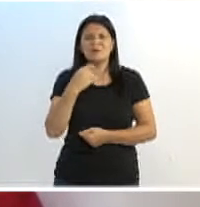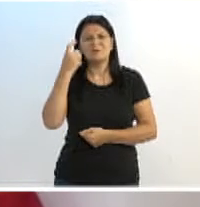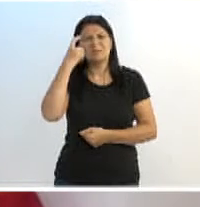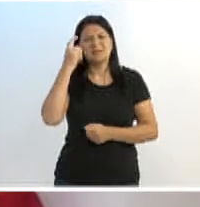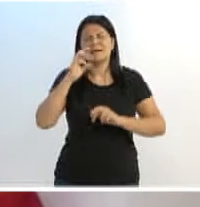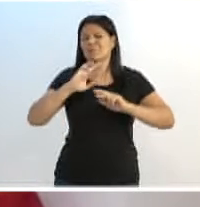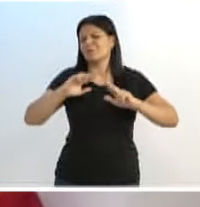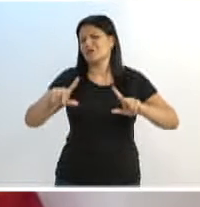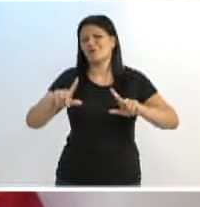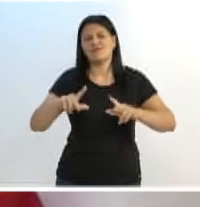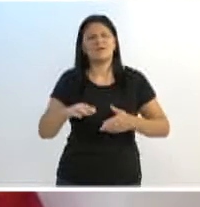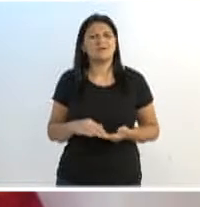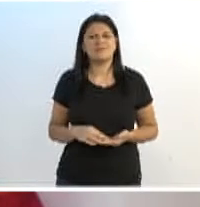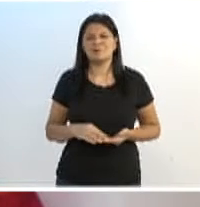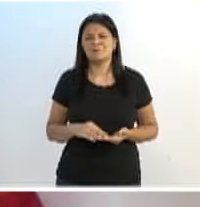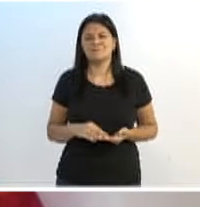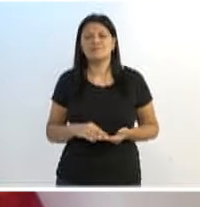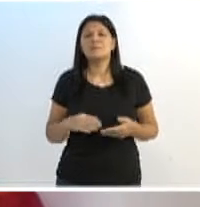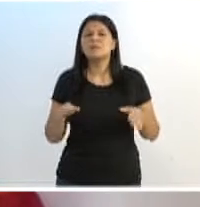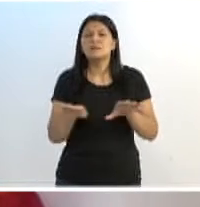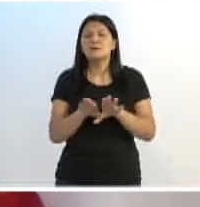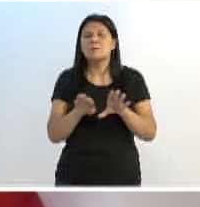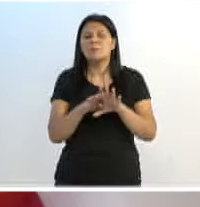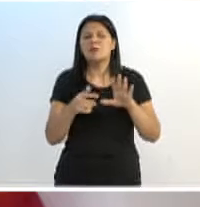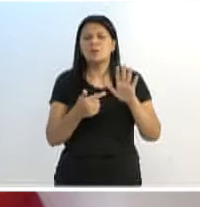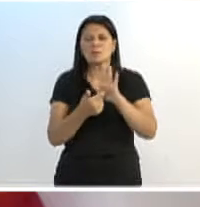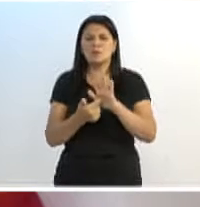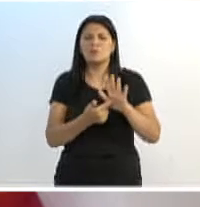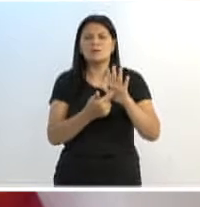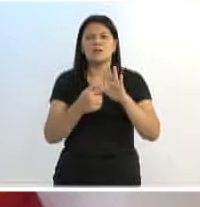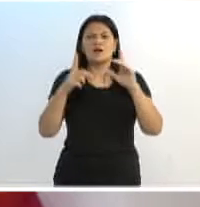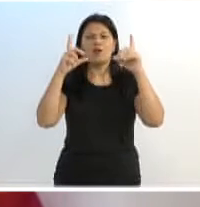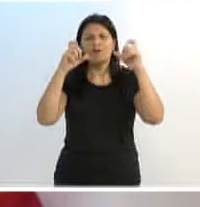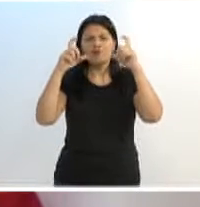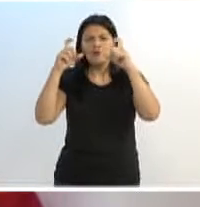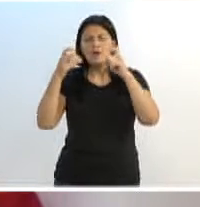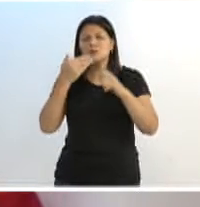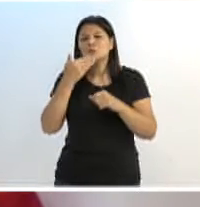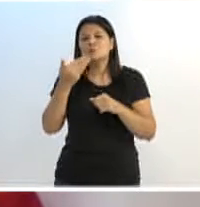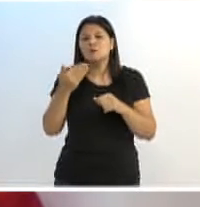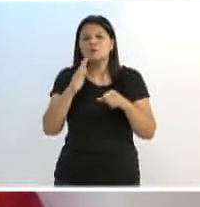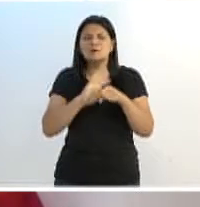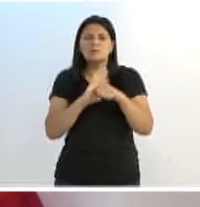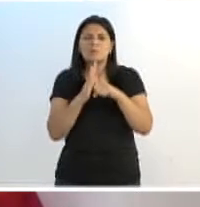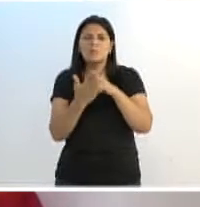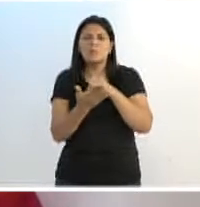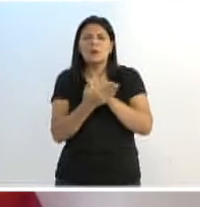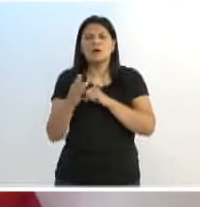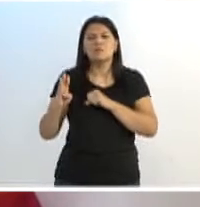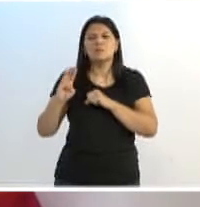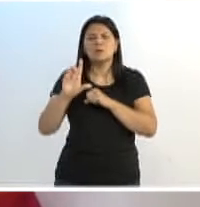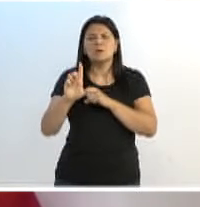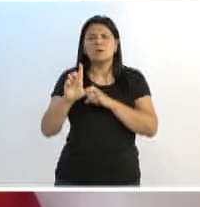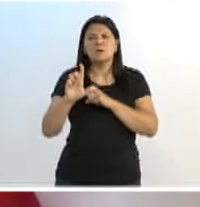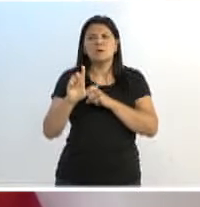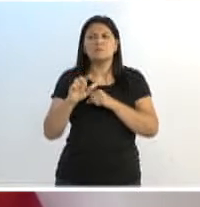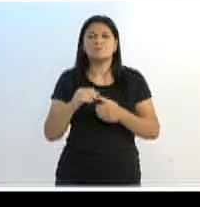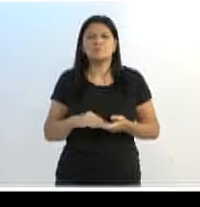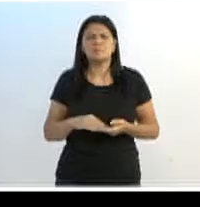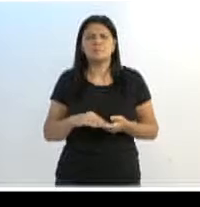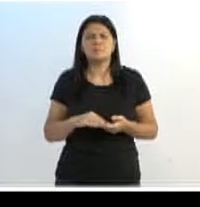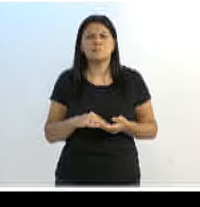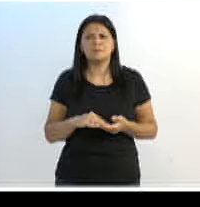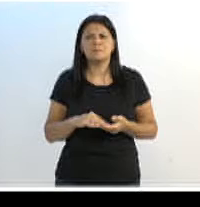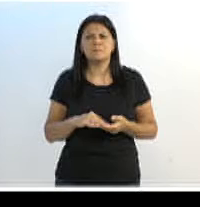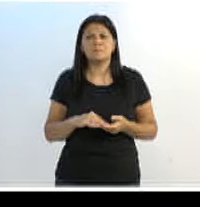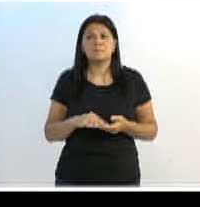diferente. Gostaria também de mostrar algumas fotos, as demandas nos bairros da cidade, dizer que nós seguimos uma lógica, desde o início,